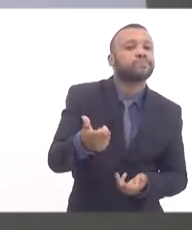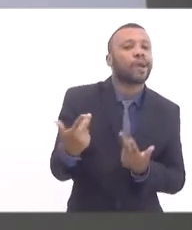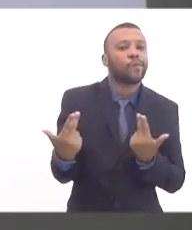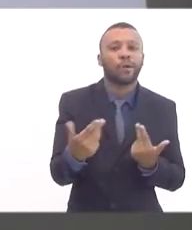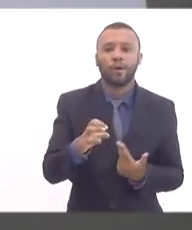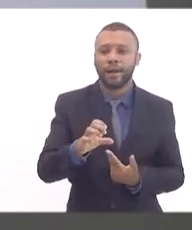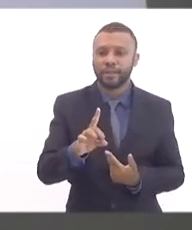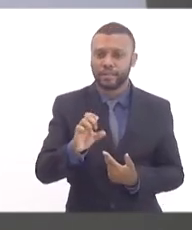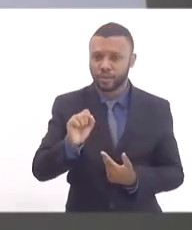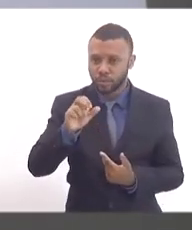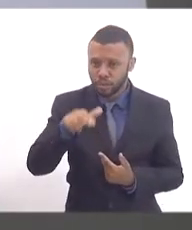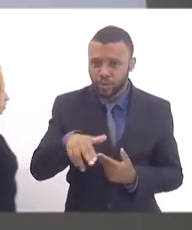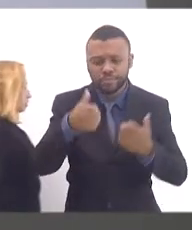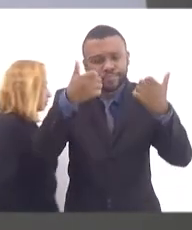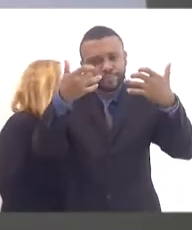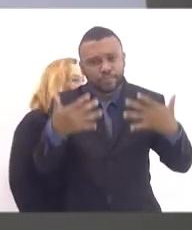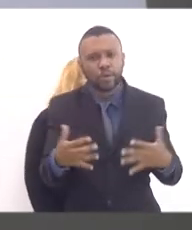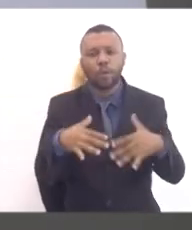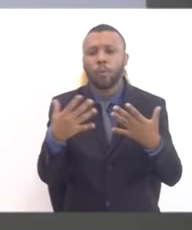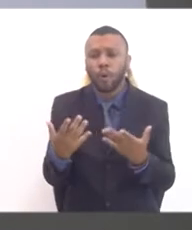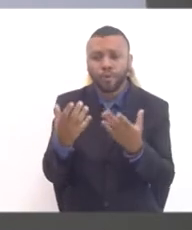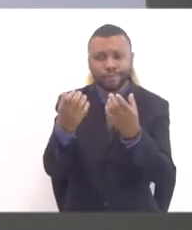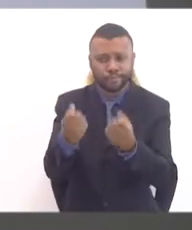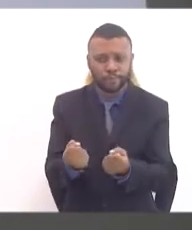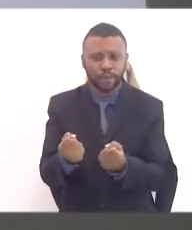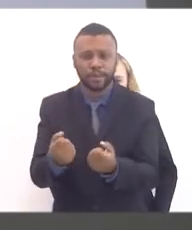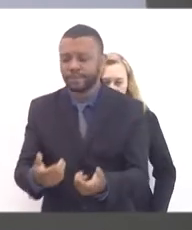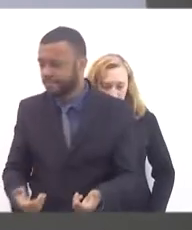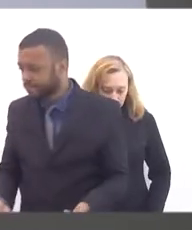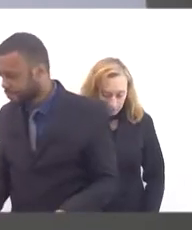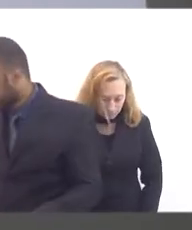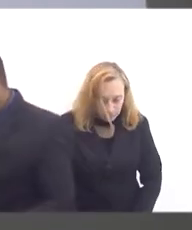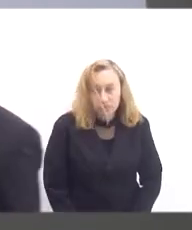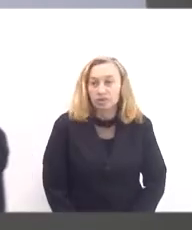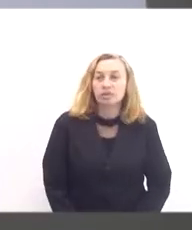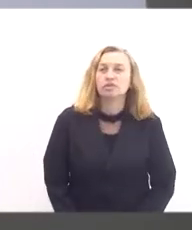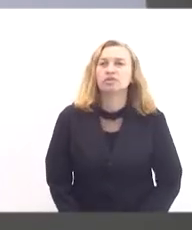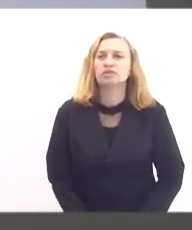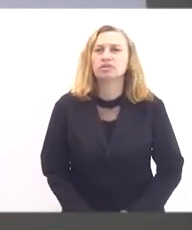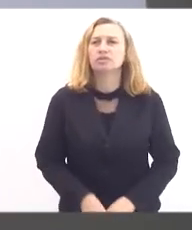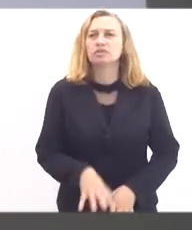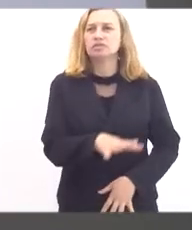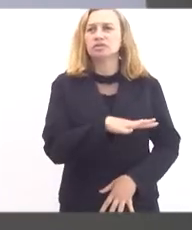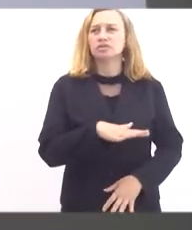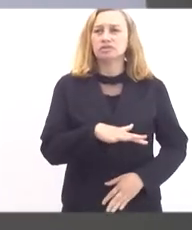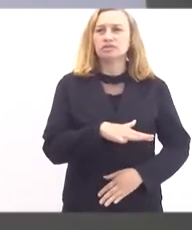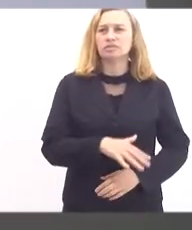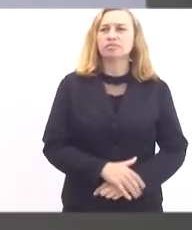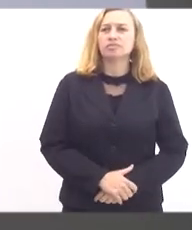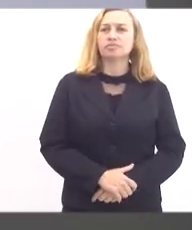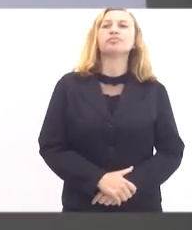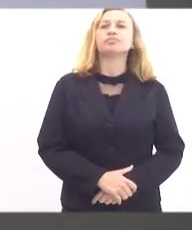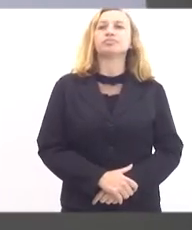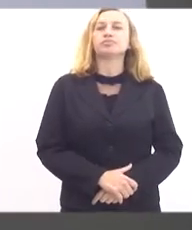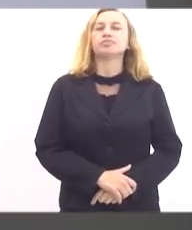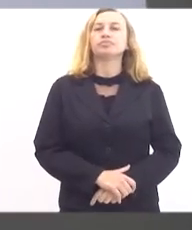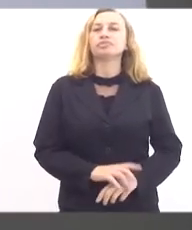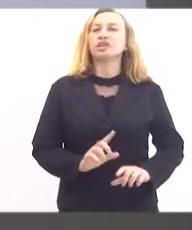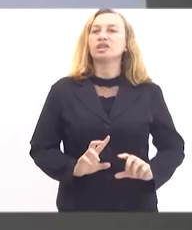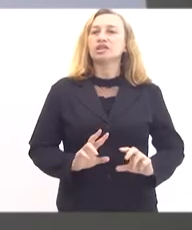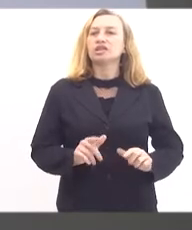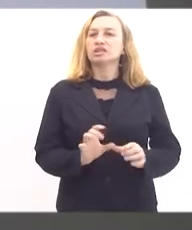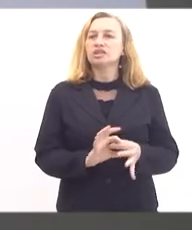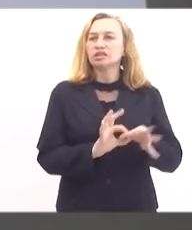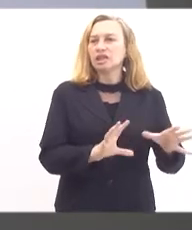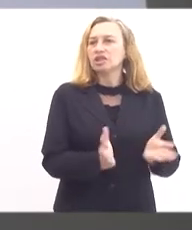Edson colocou ocorre os ferimentos quando o imposto de uma fase da cadeia de circulação Deixa de ser recolhido